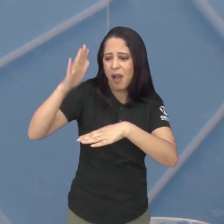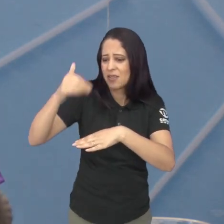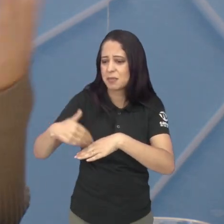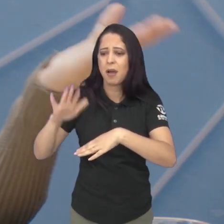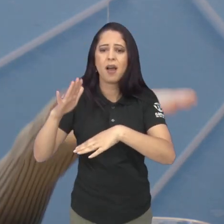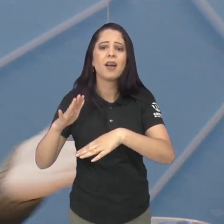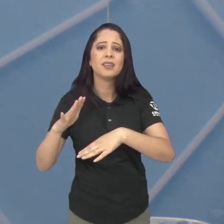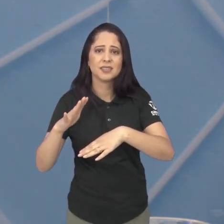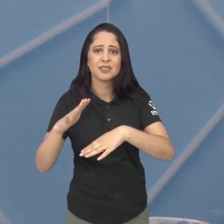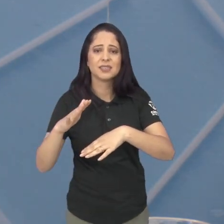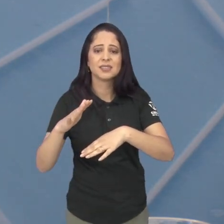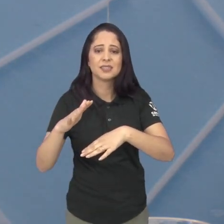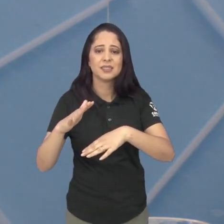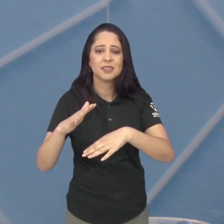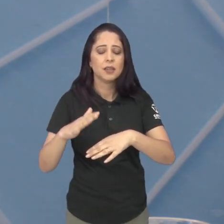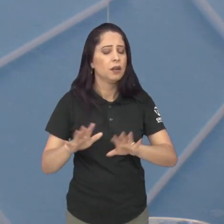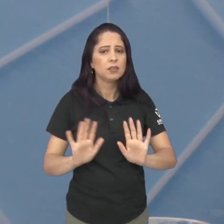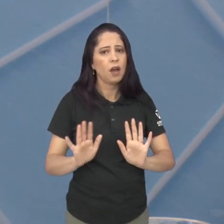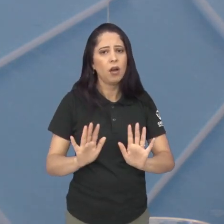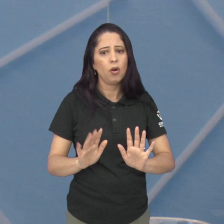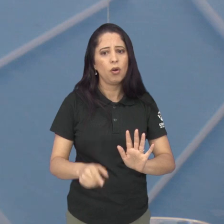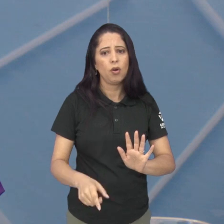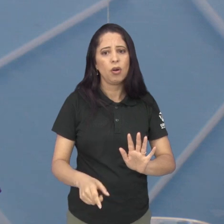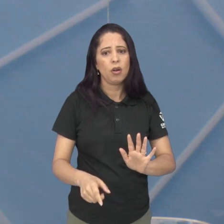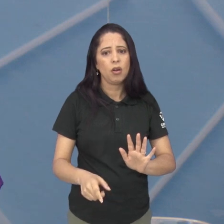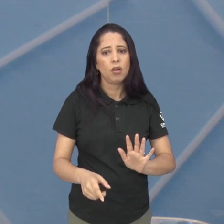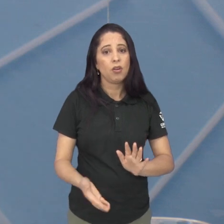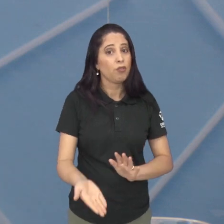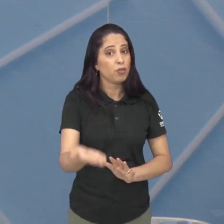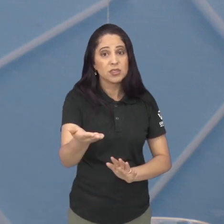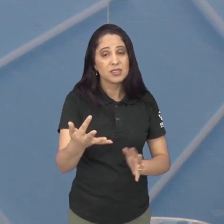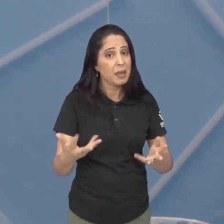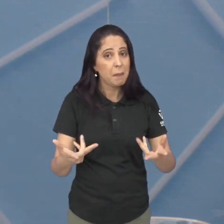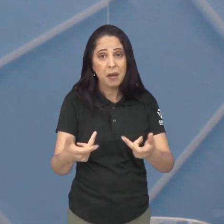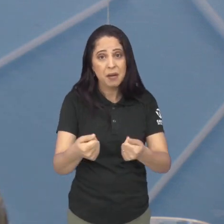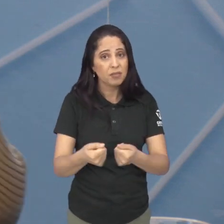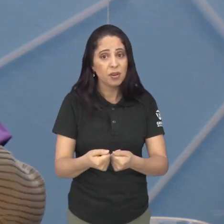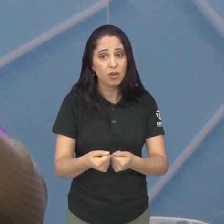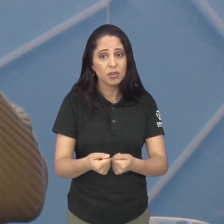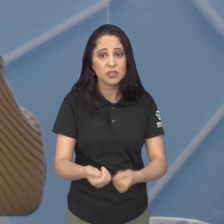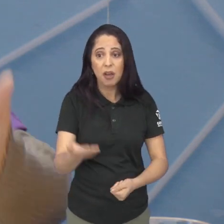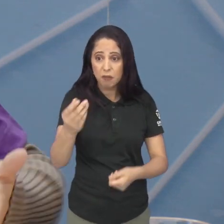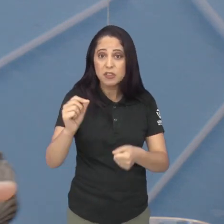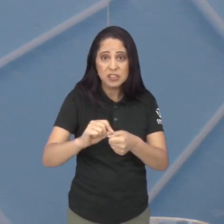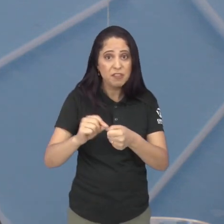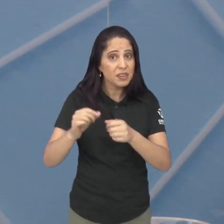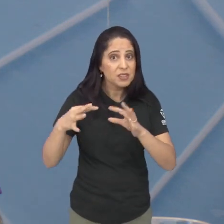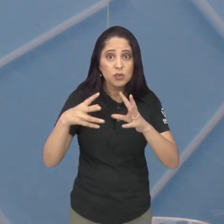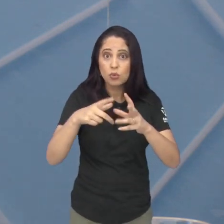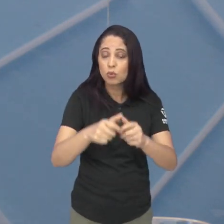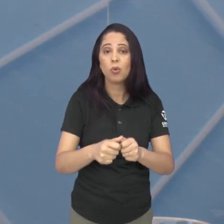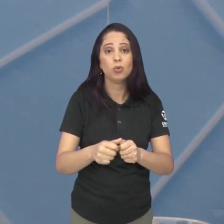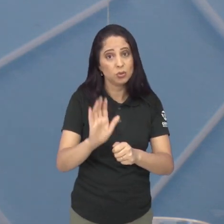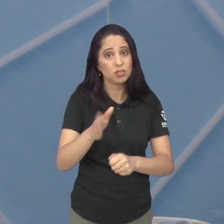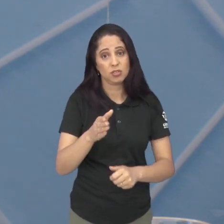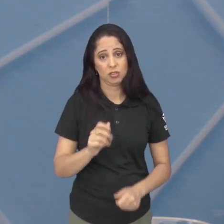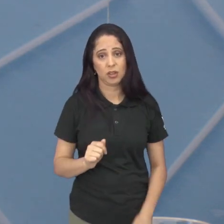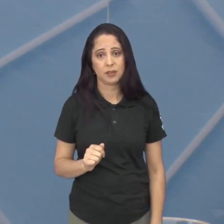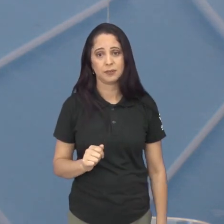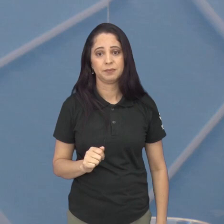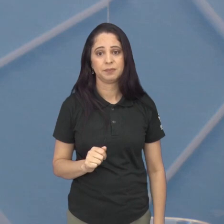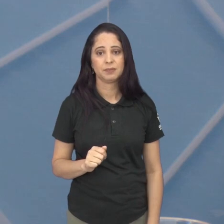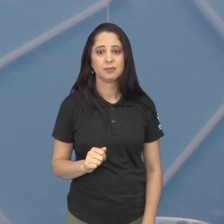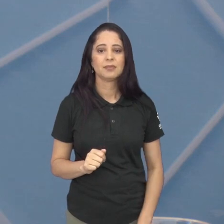melhor, né? Eu até falei com essa mãe que eu elogiei, ela falou, nossa, você é incrível. Ela, não, mas eu não faço nada. Eu falei, nossa, você não sabe o quanto você está fazendo, você não tem ideia do quanto você está